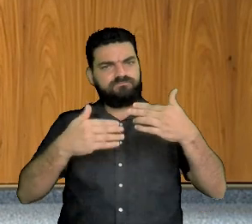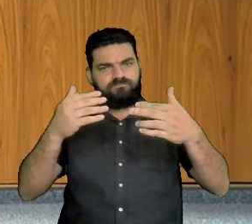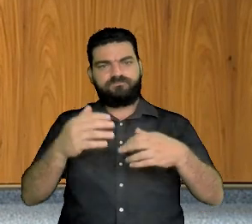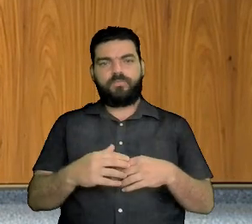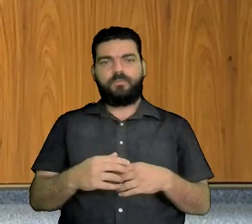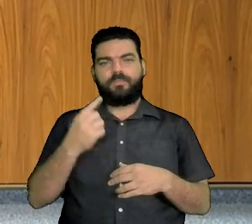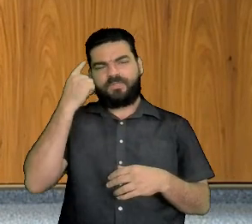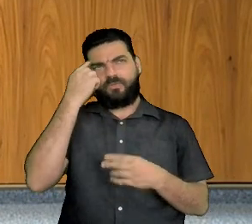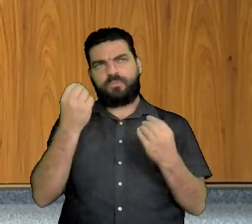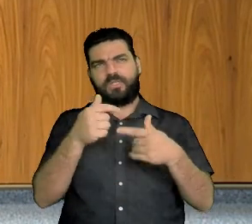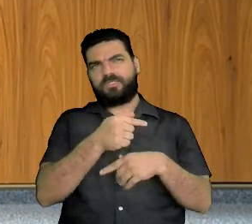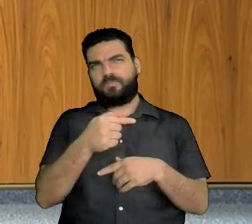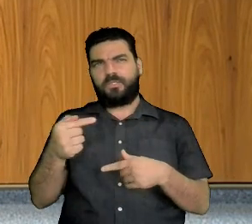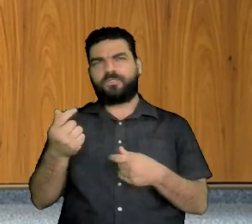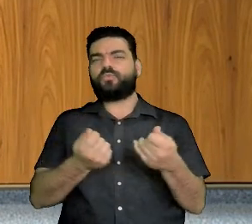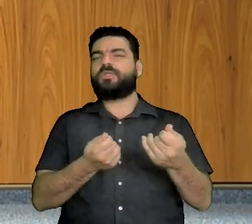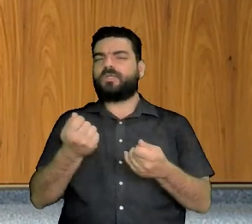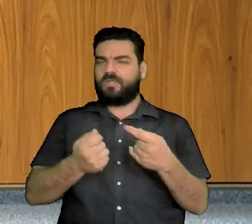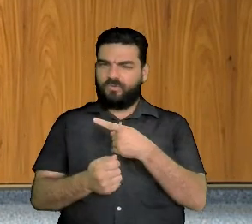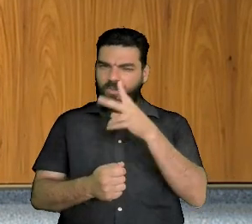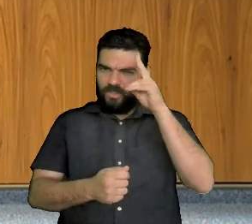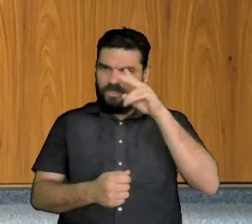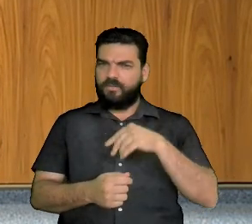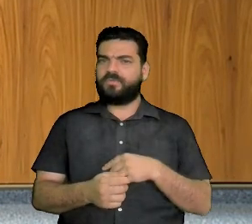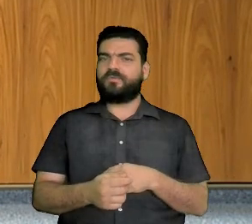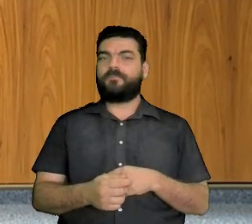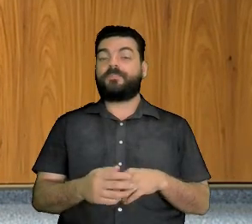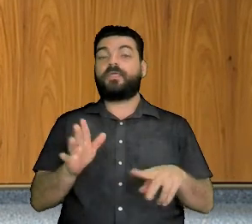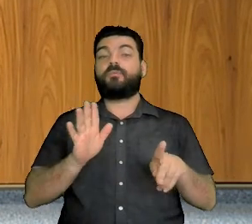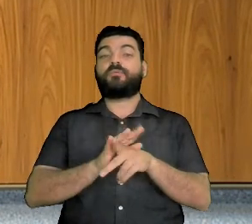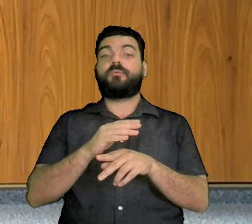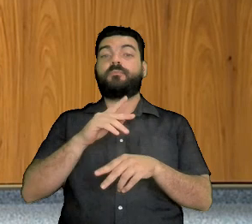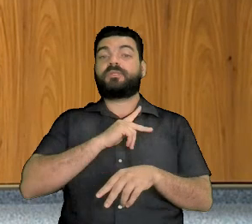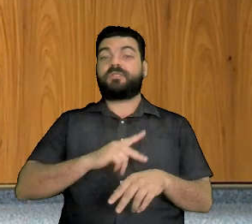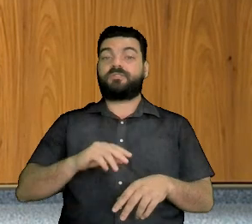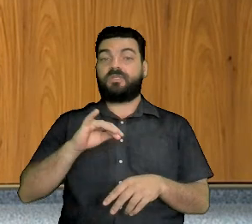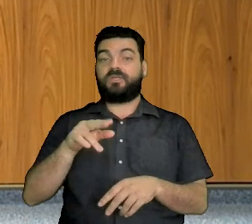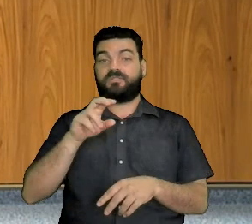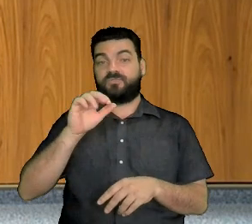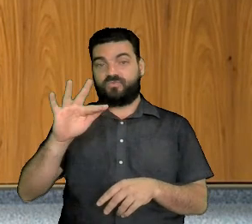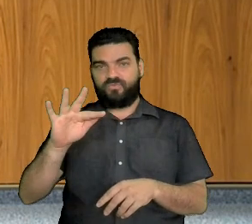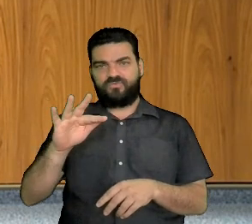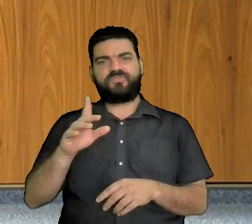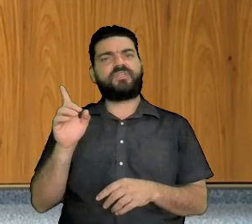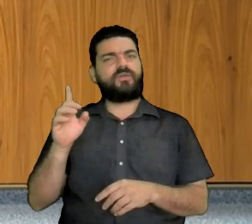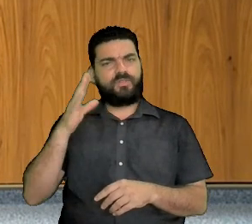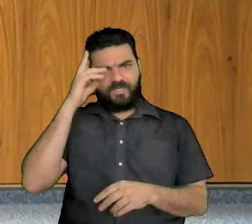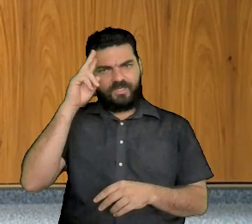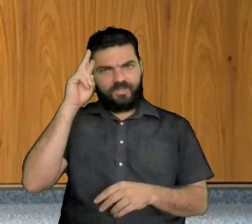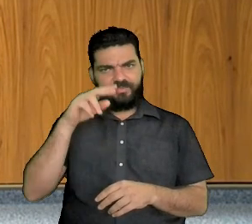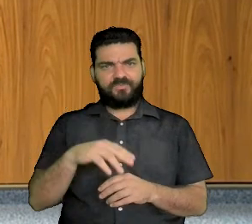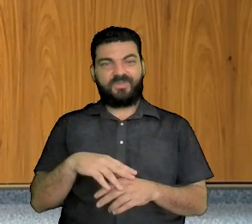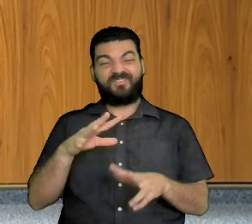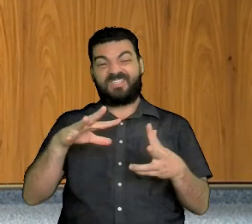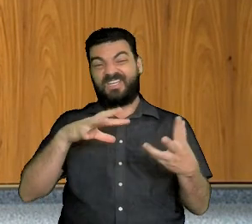brava lutadora disso, na semana de conciliação, e tudo. Na época eu estava já na presidência